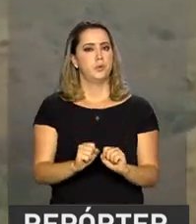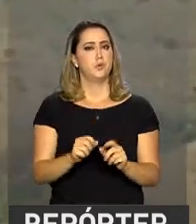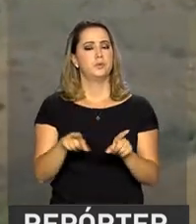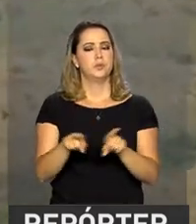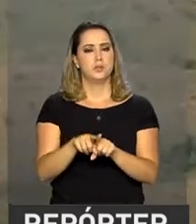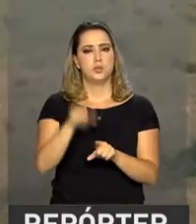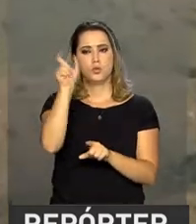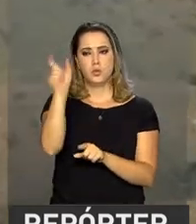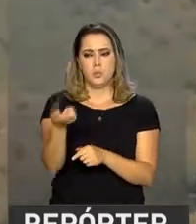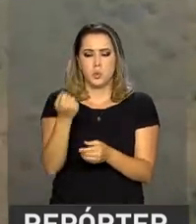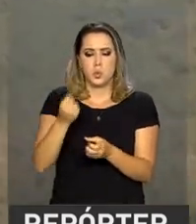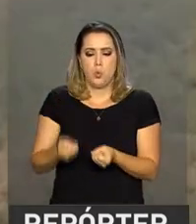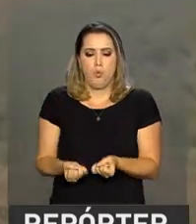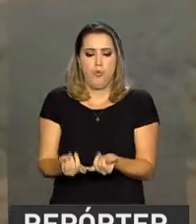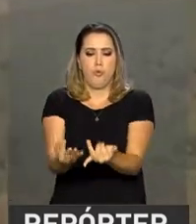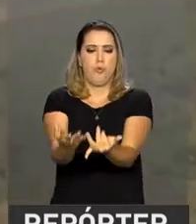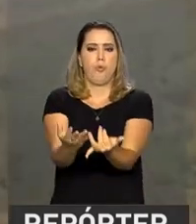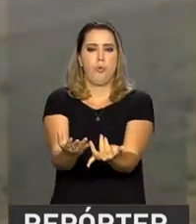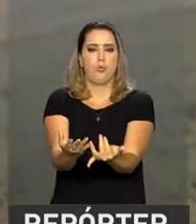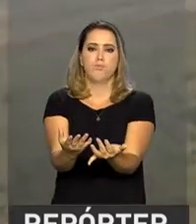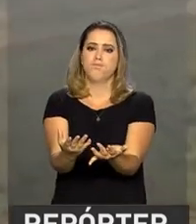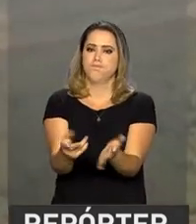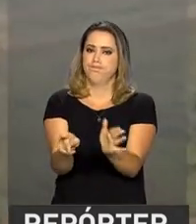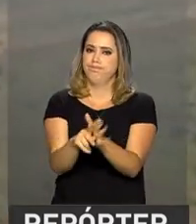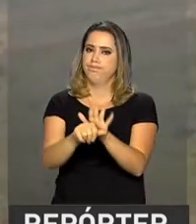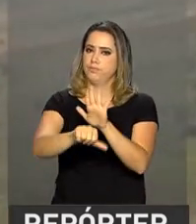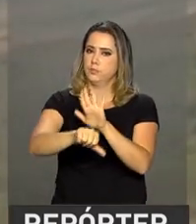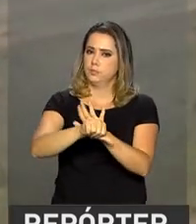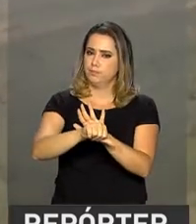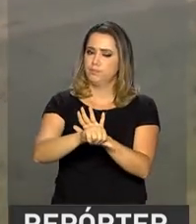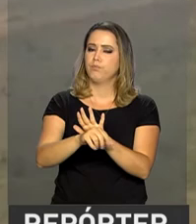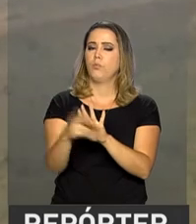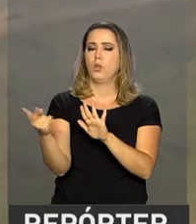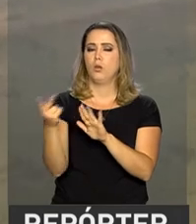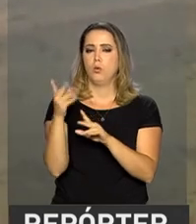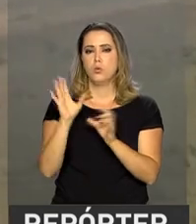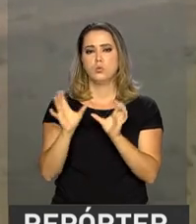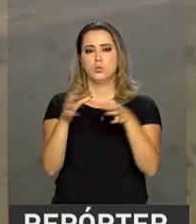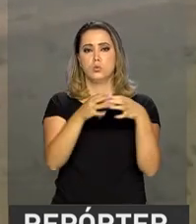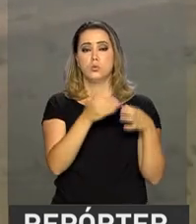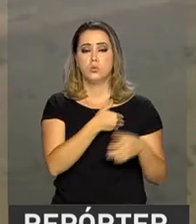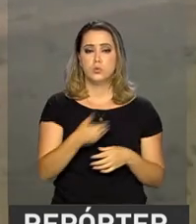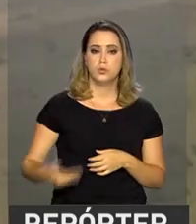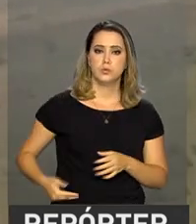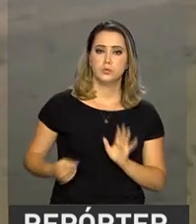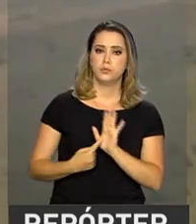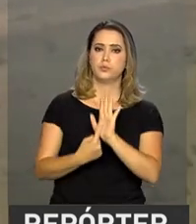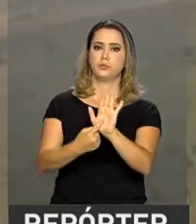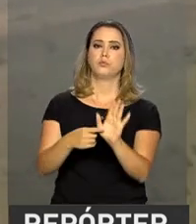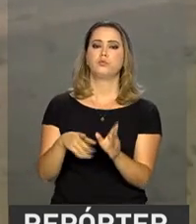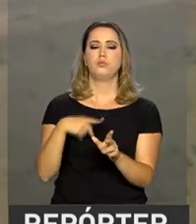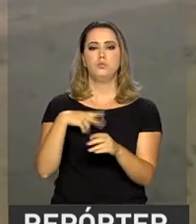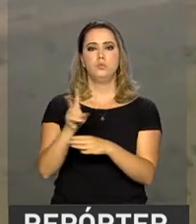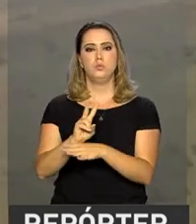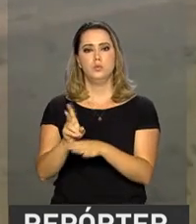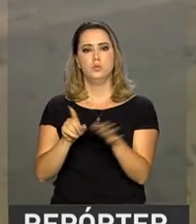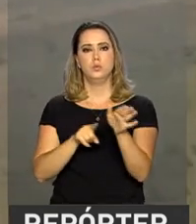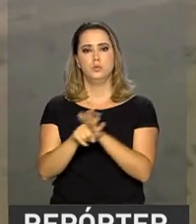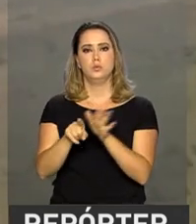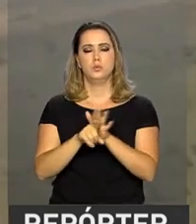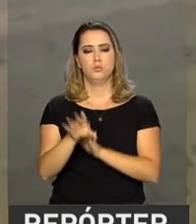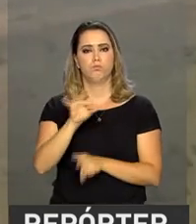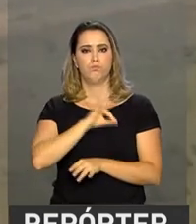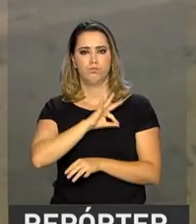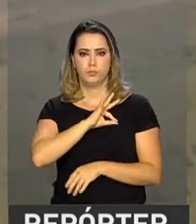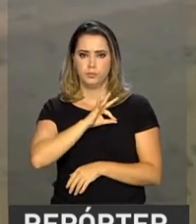ou mesmo criminoso icm bio ibama vão fornecer laudos técnicos para auxiliar a perícia segundo o